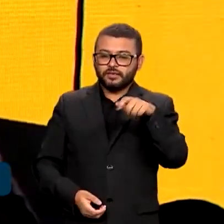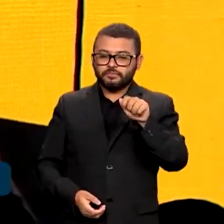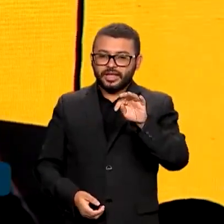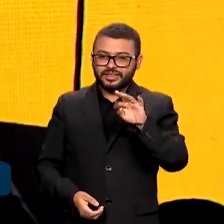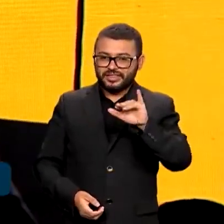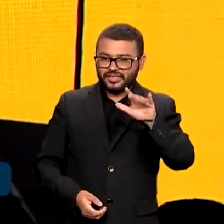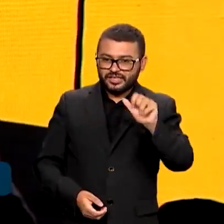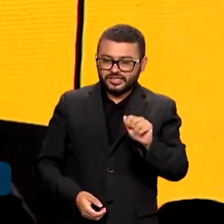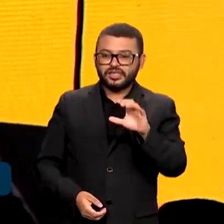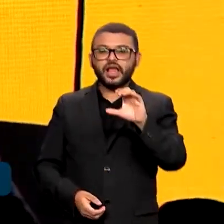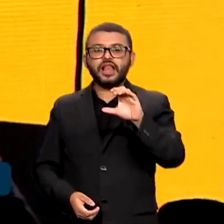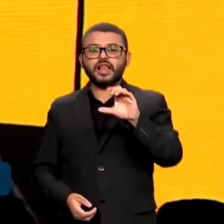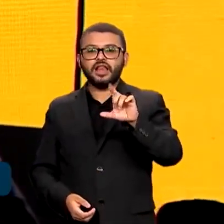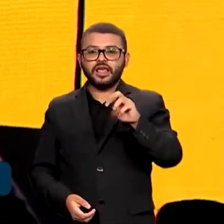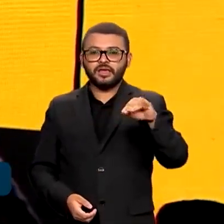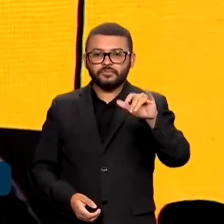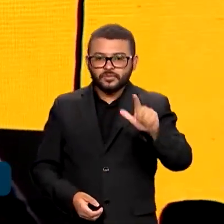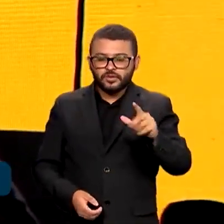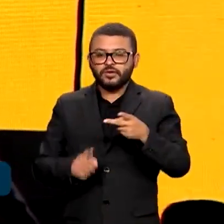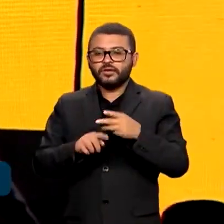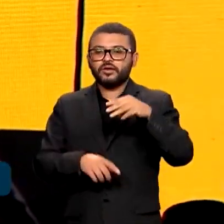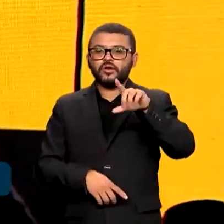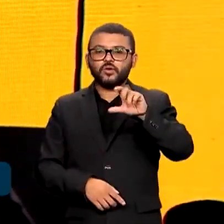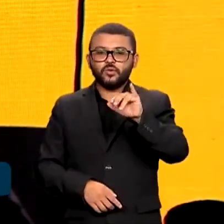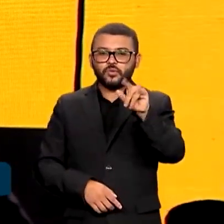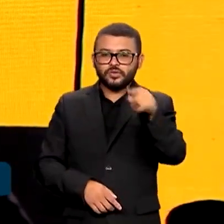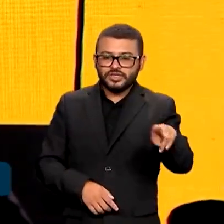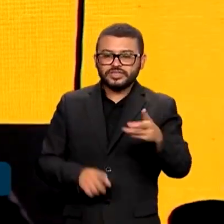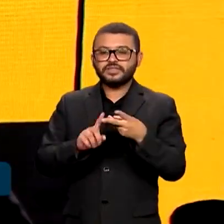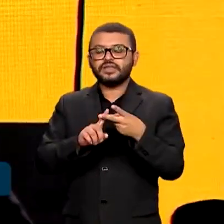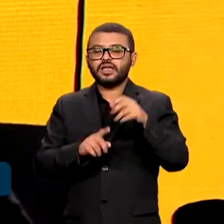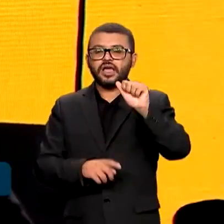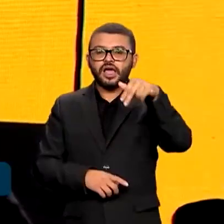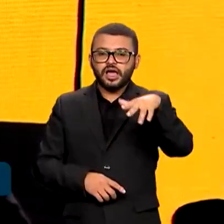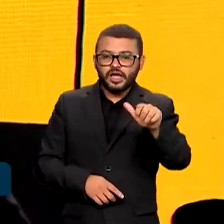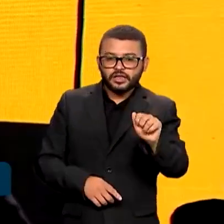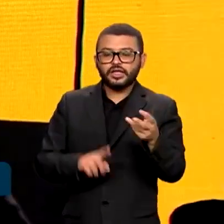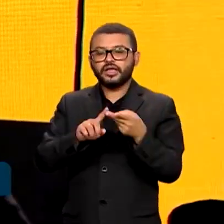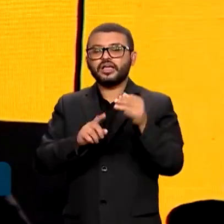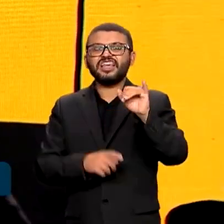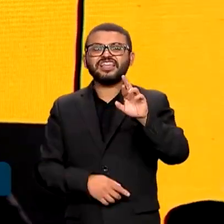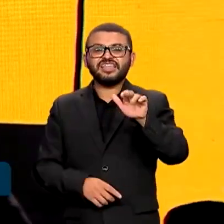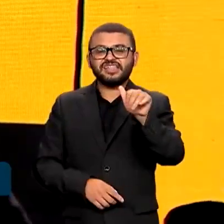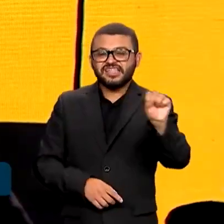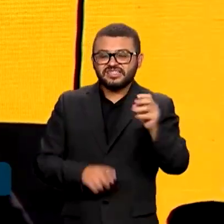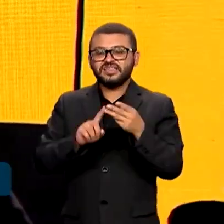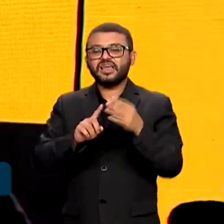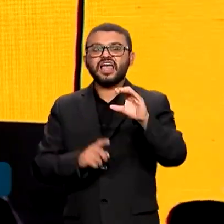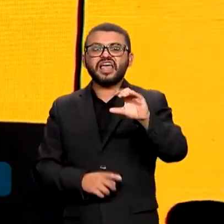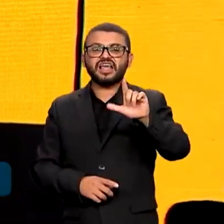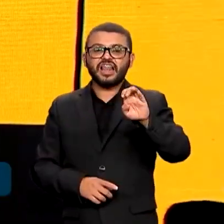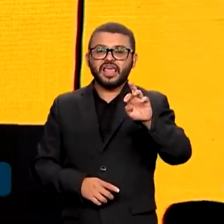Lemel, Luiz Marina, Ana, Iris, Kleber,